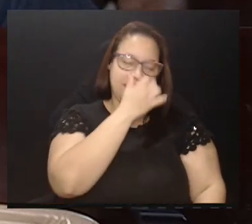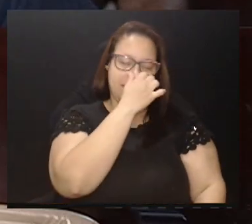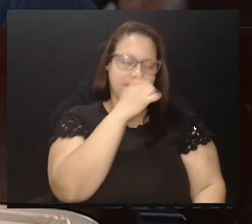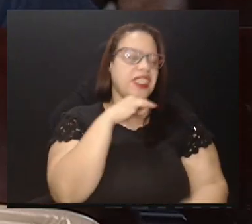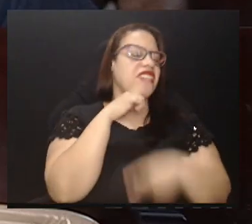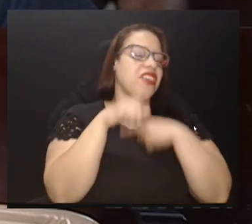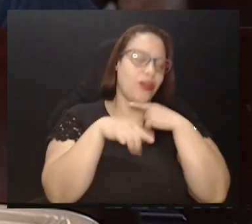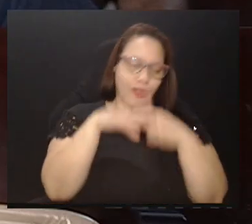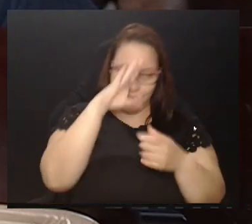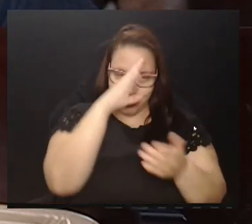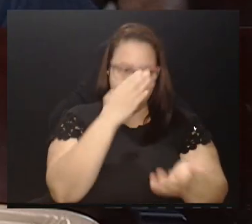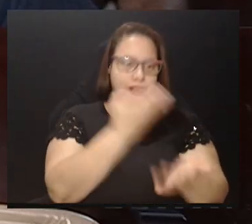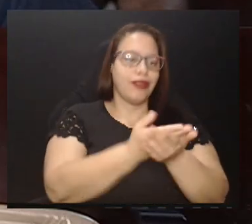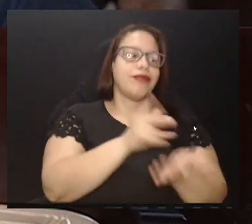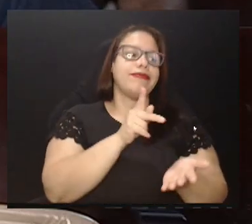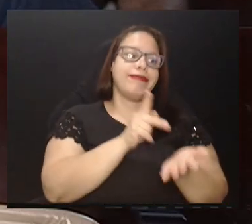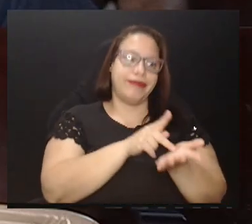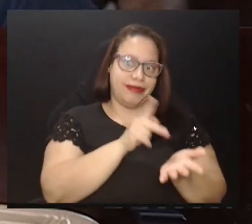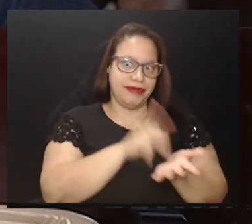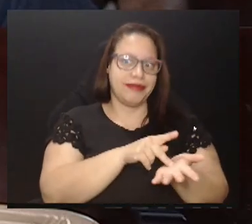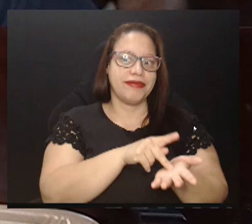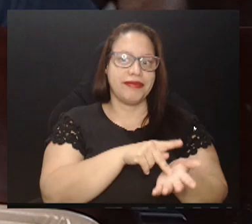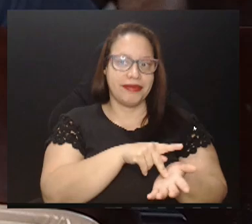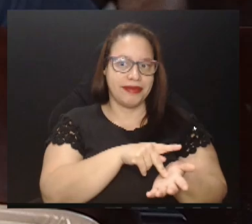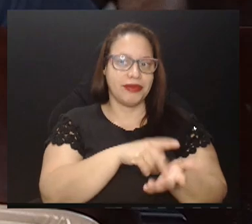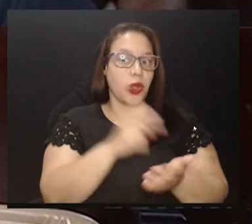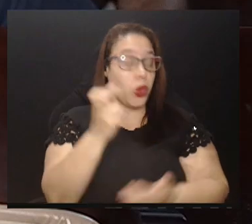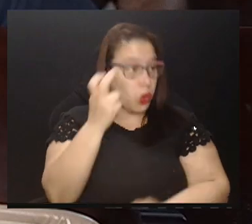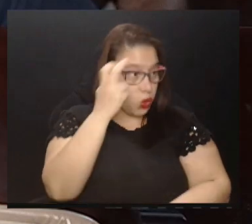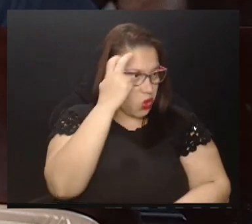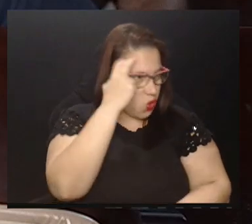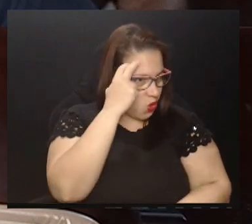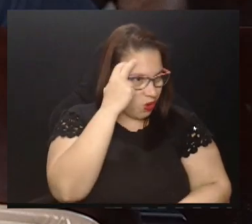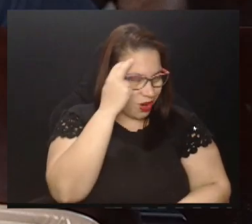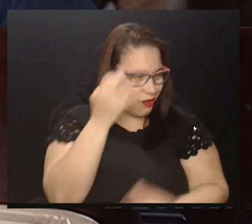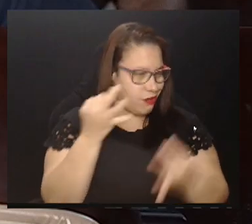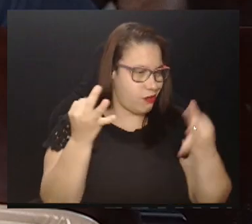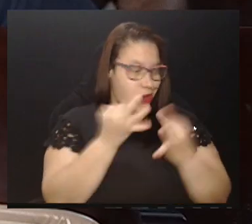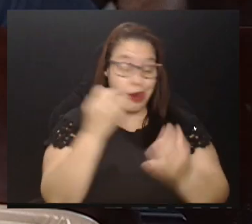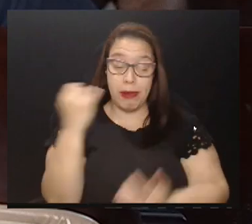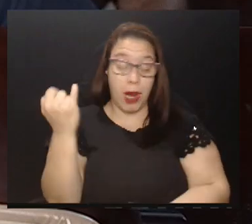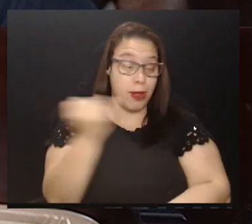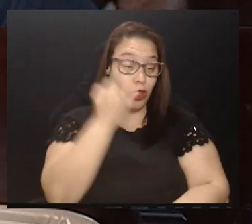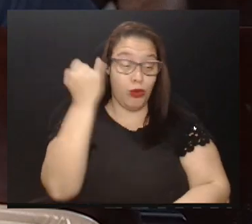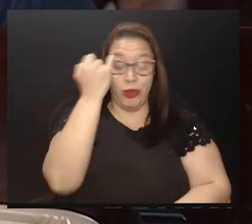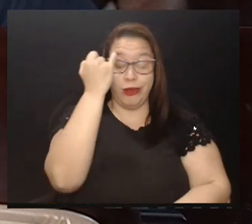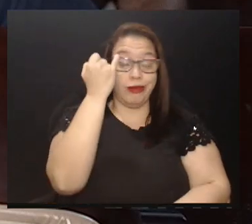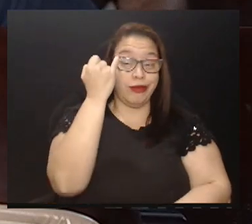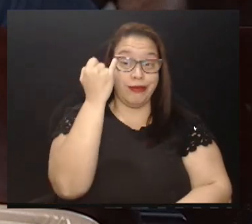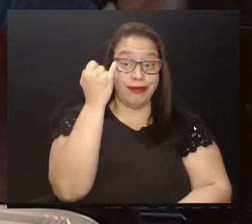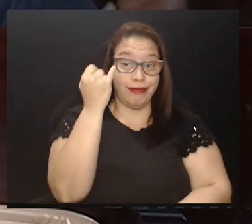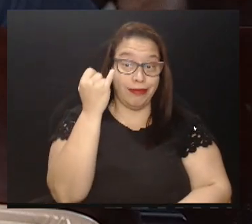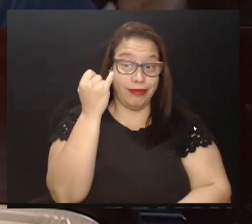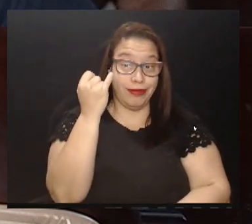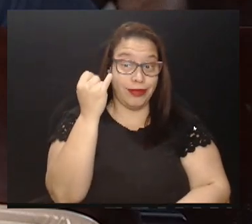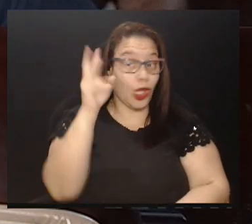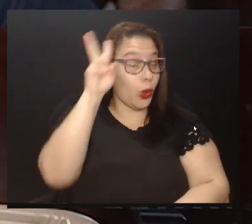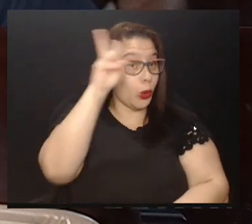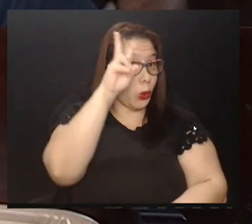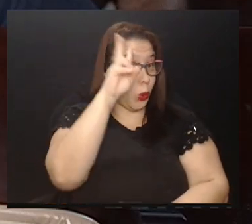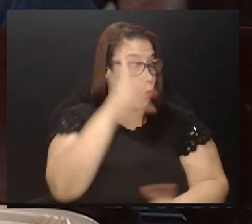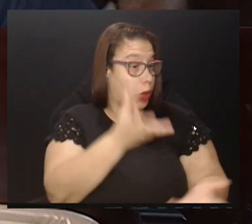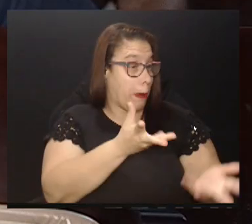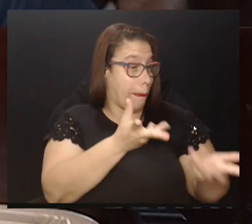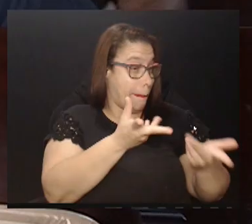a gente está num espaço cultural extremamente importante, com uma história incrível, né? Bom,